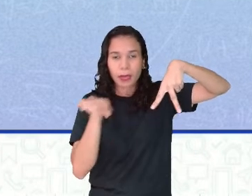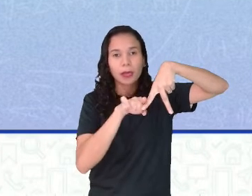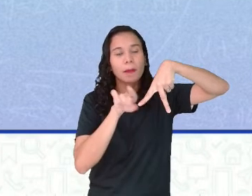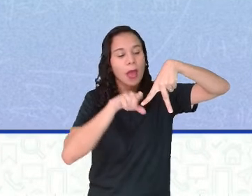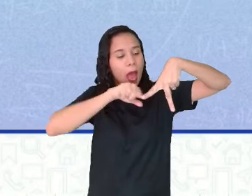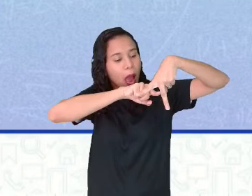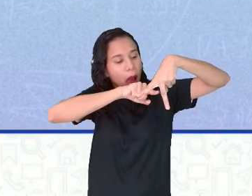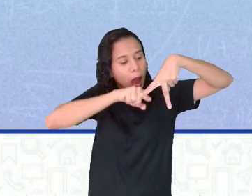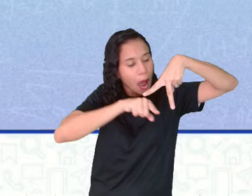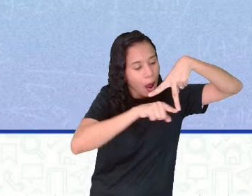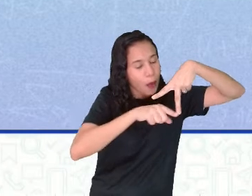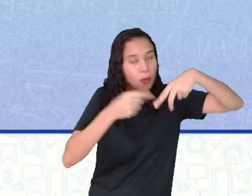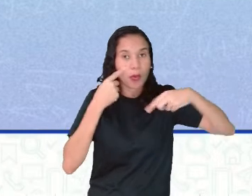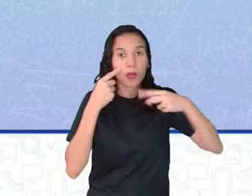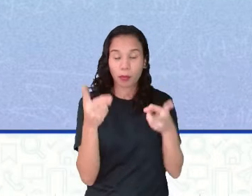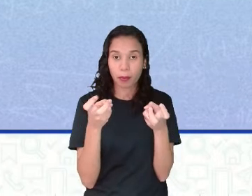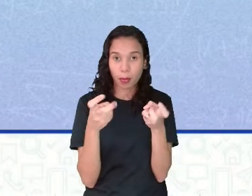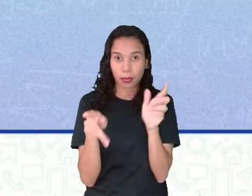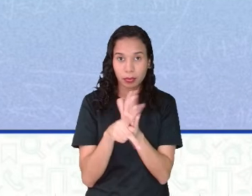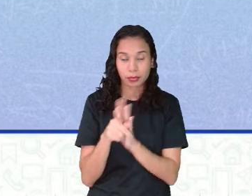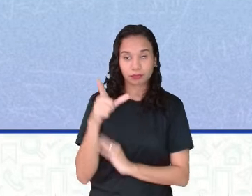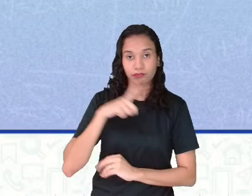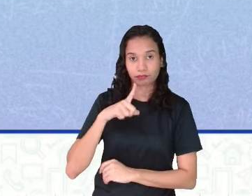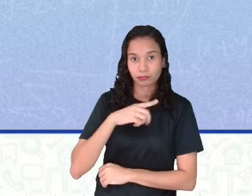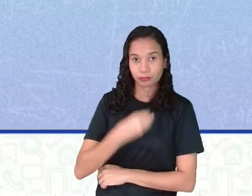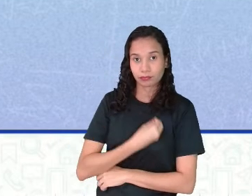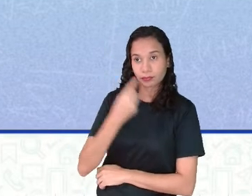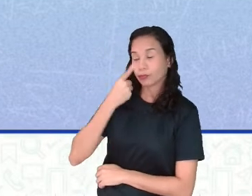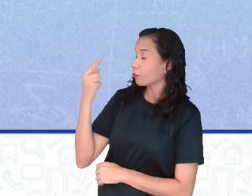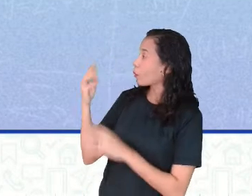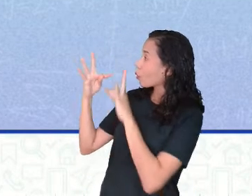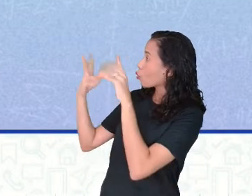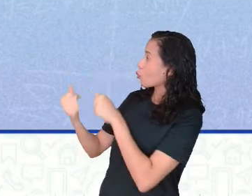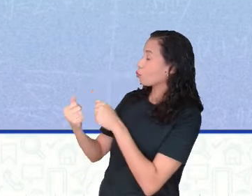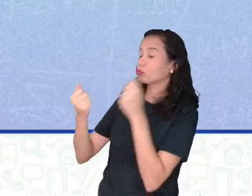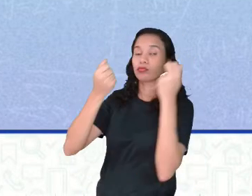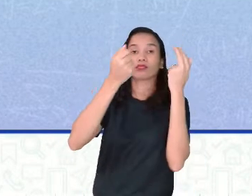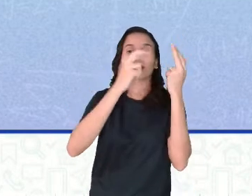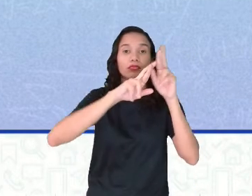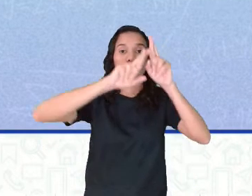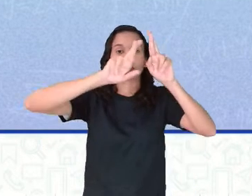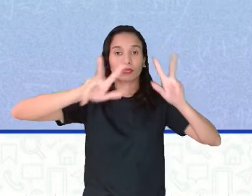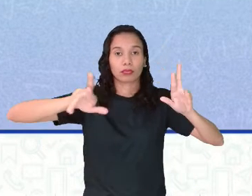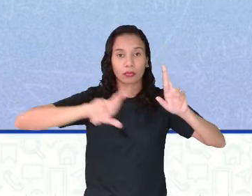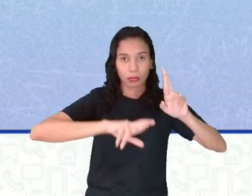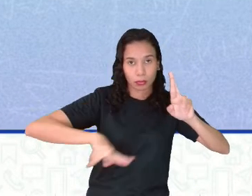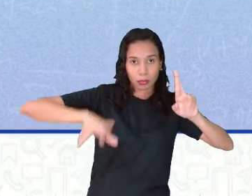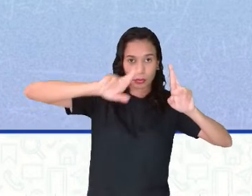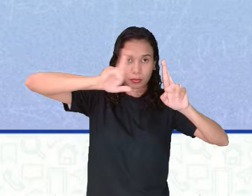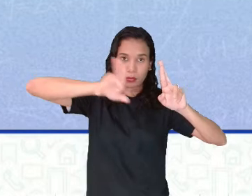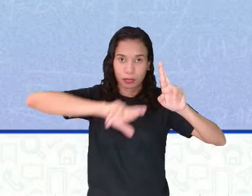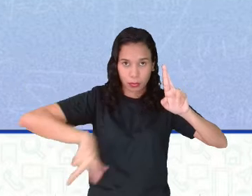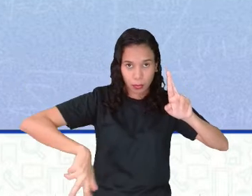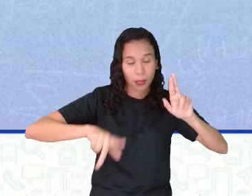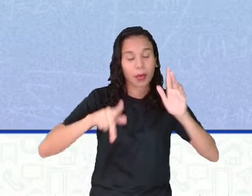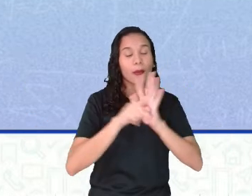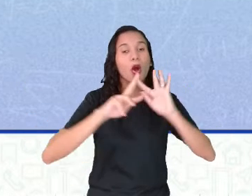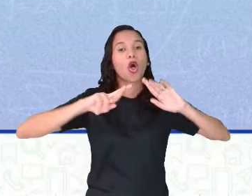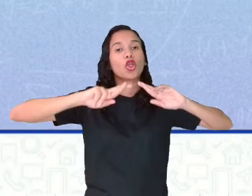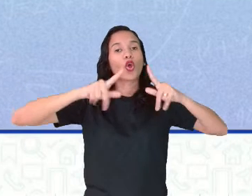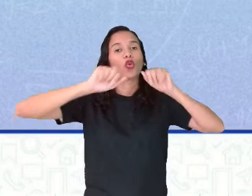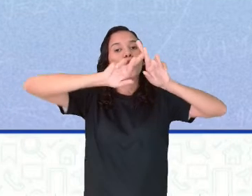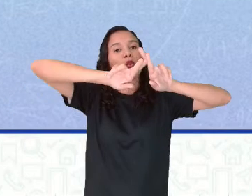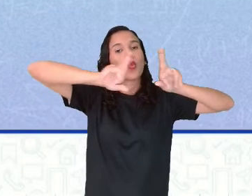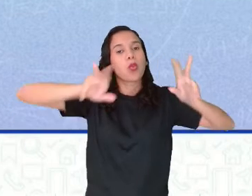ângulos. Observe esse triângulo aí, ó. Note que ele tem todos os lados diferentes. Então, se todos os lados eles